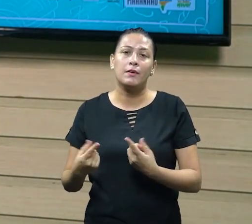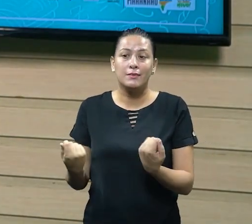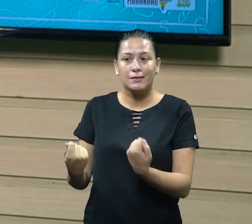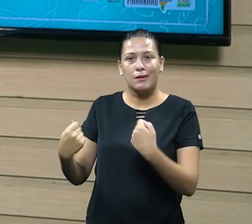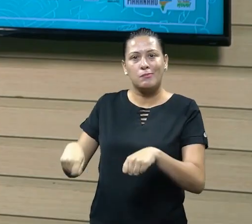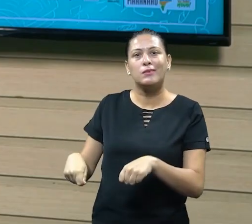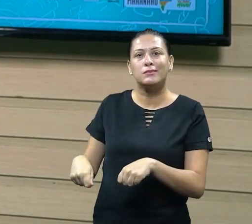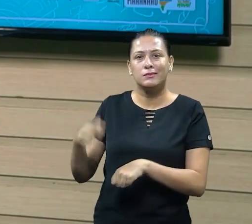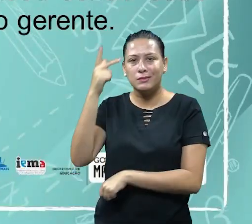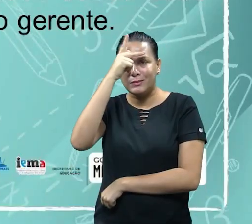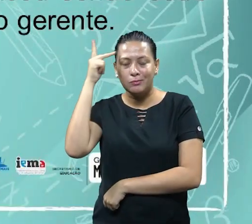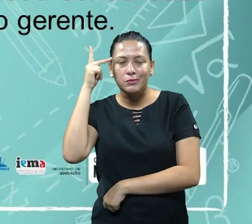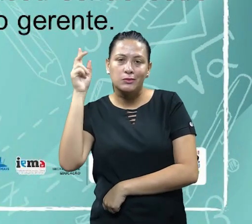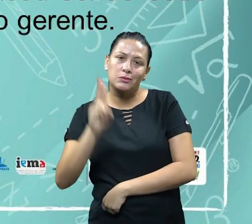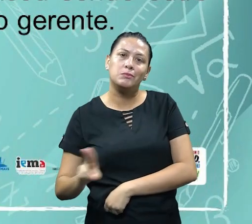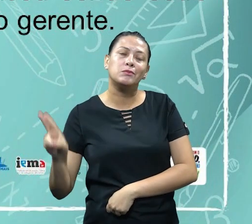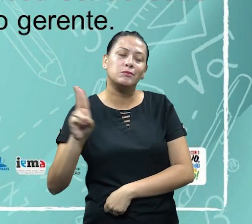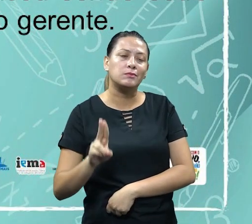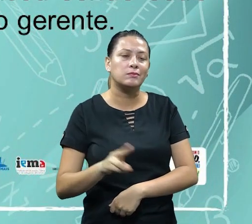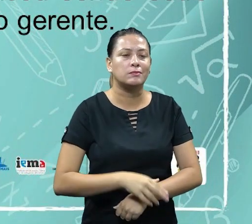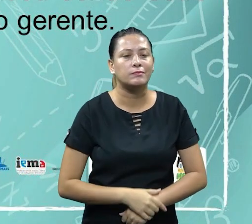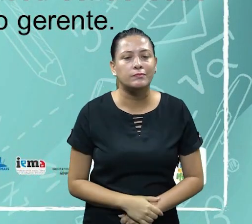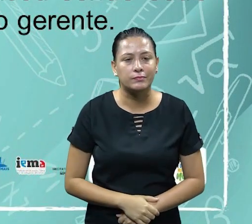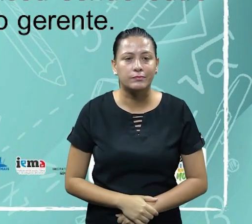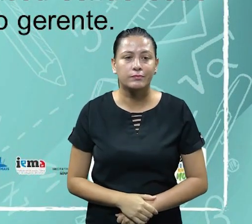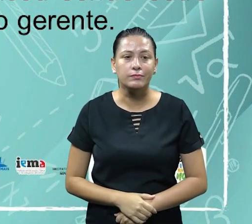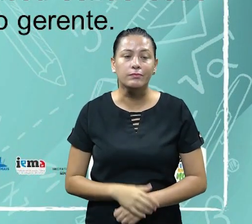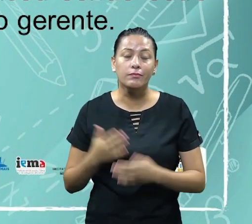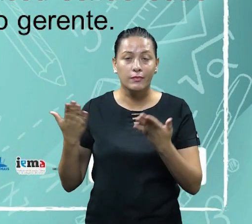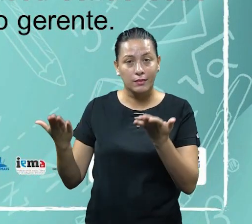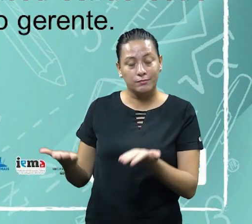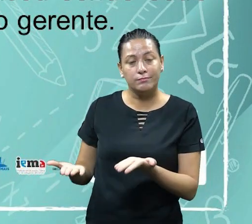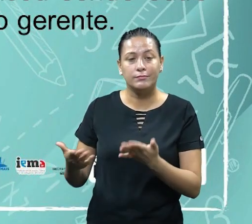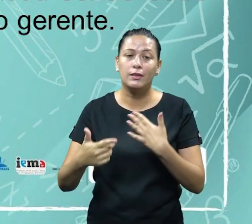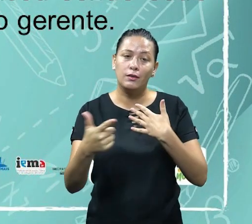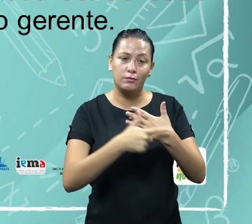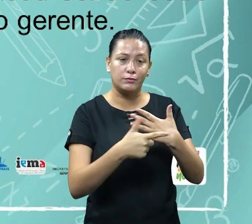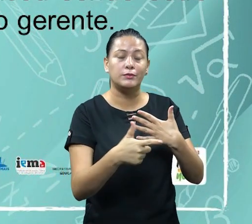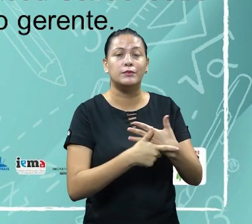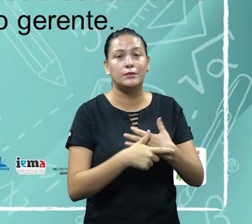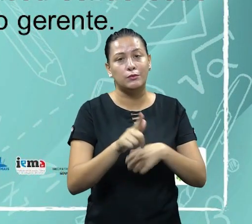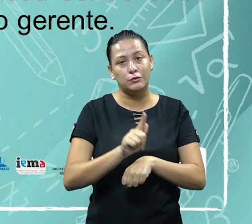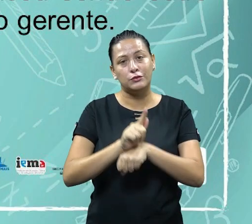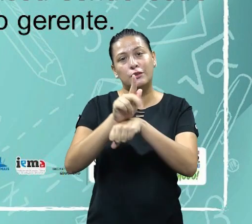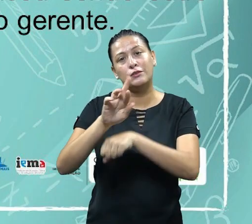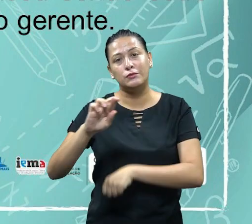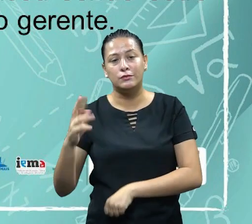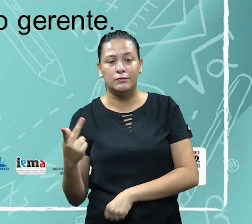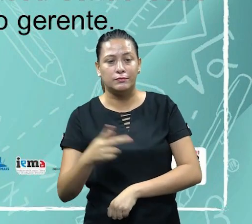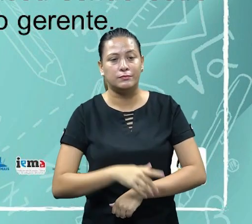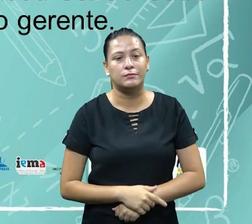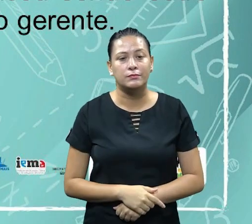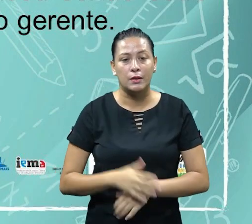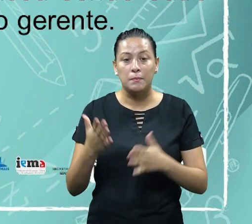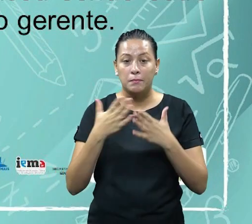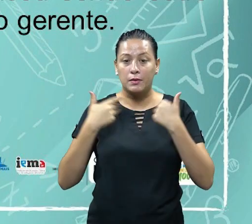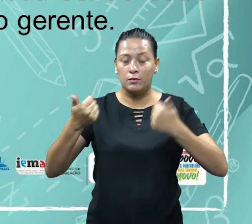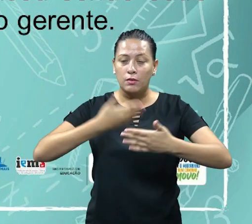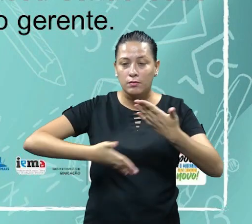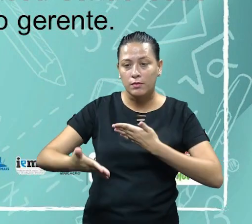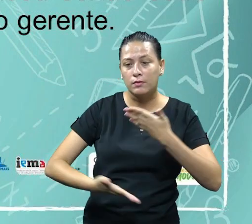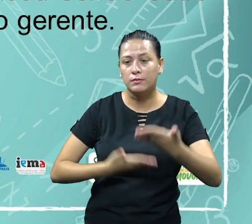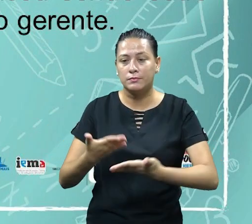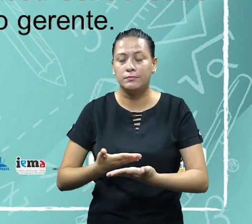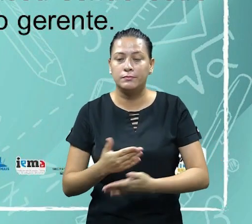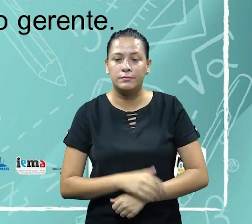forma mais eficaz possível. Por fim, tudo isso, o papel do gerente de RH. Melhorar seu relacionamento